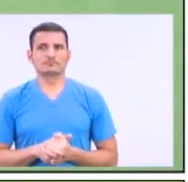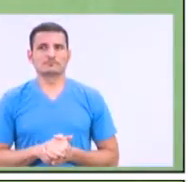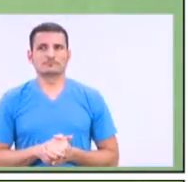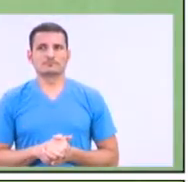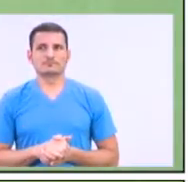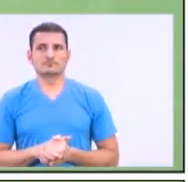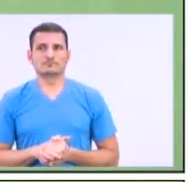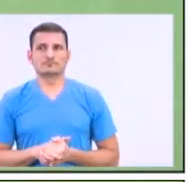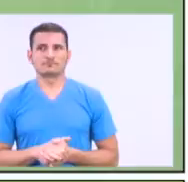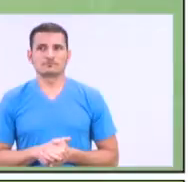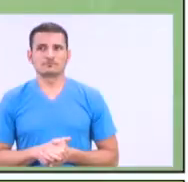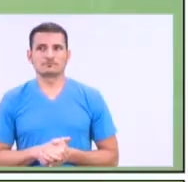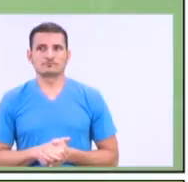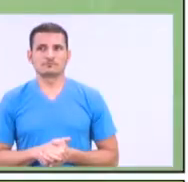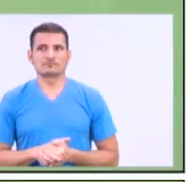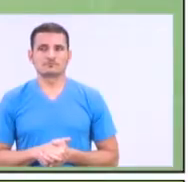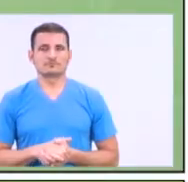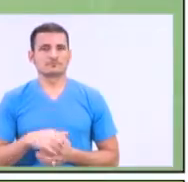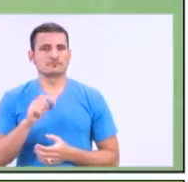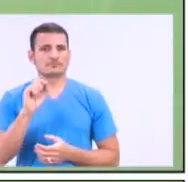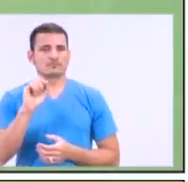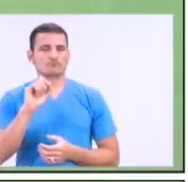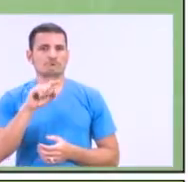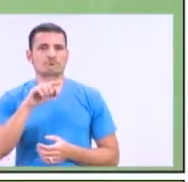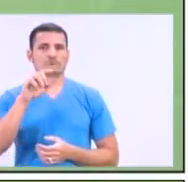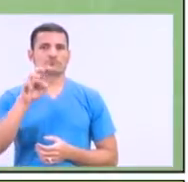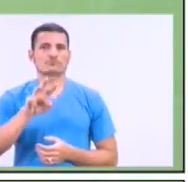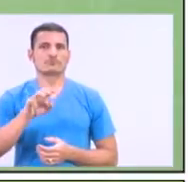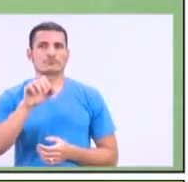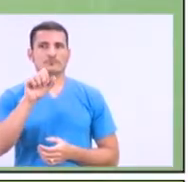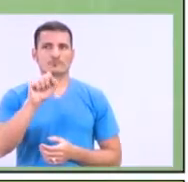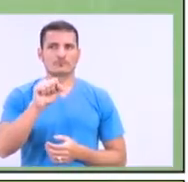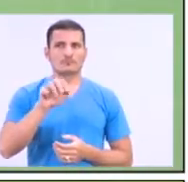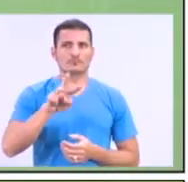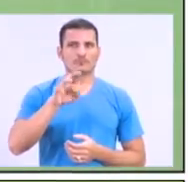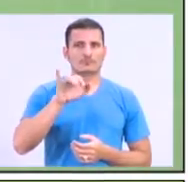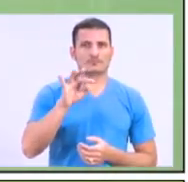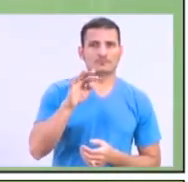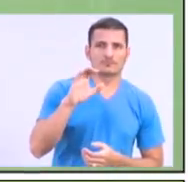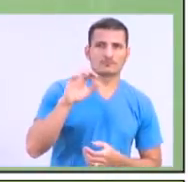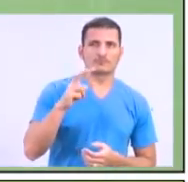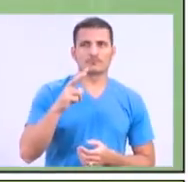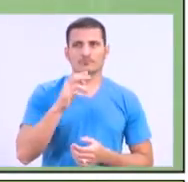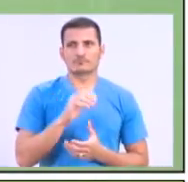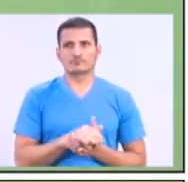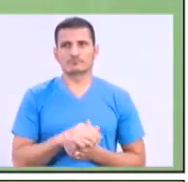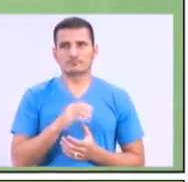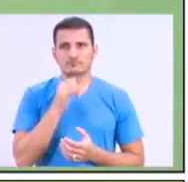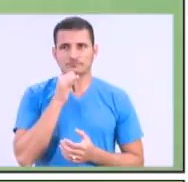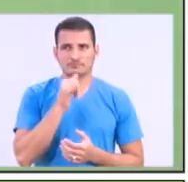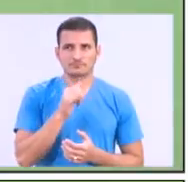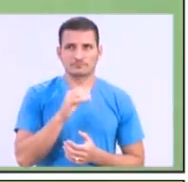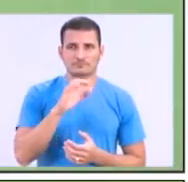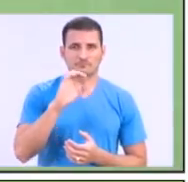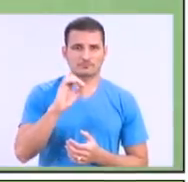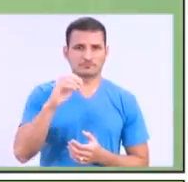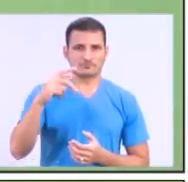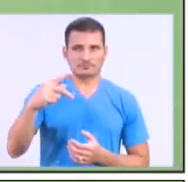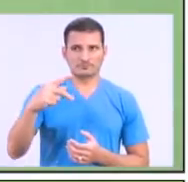Né? Então o que acontece nesse switch? Né? Caso OP seja mais, ele vai